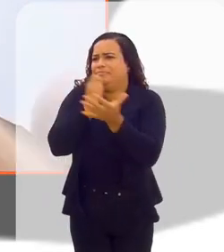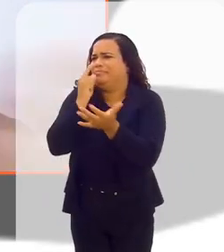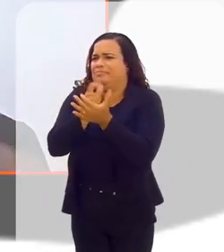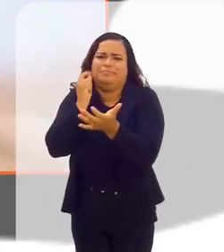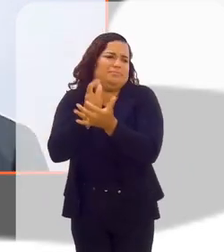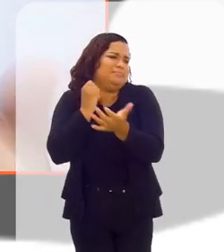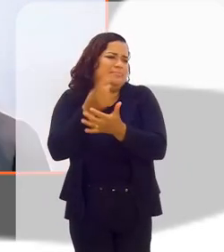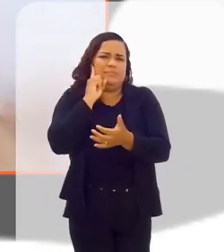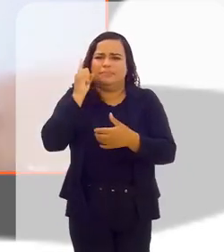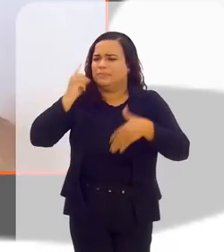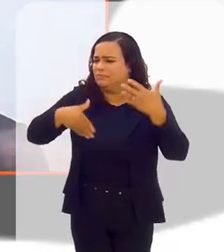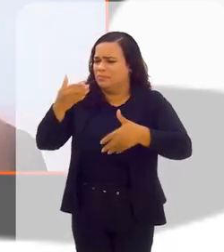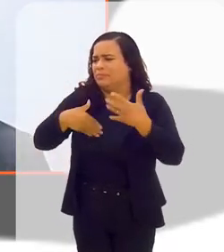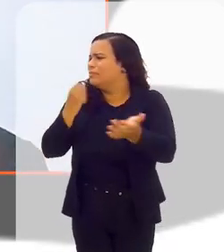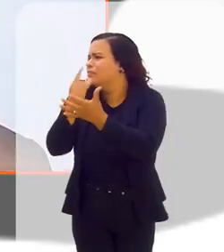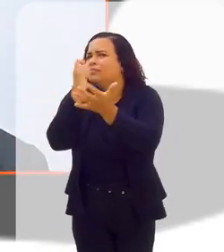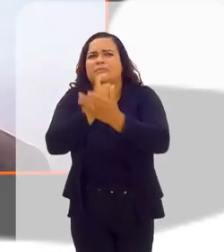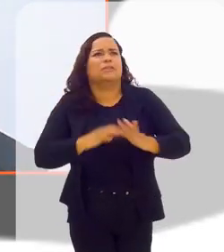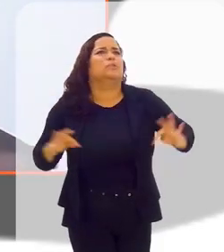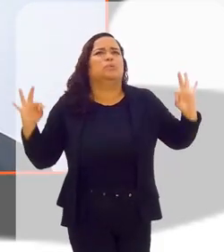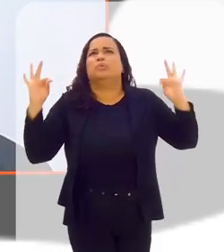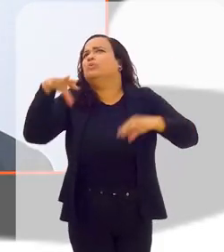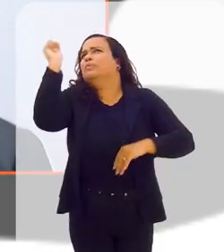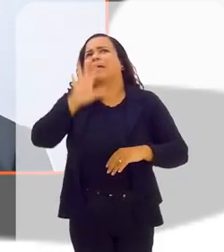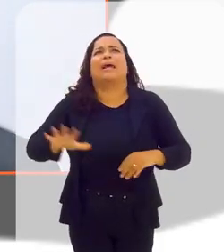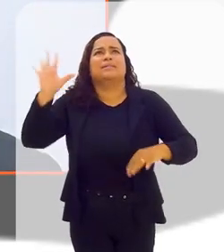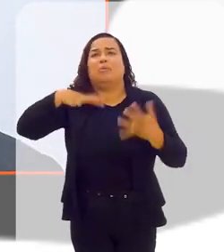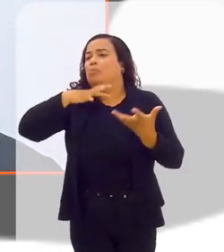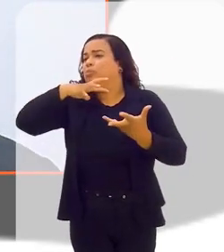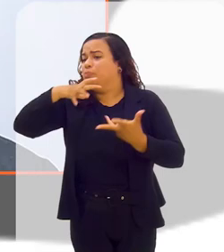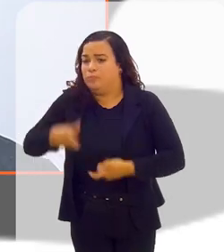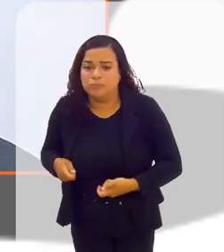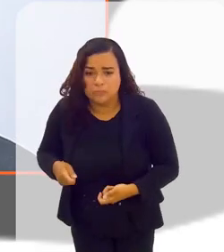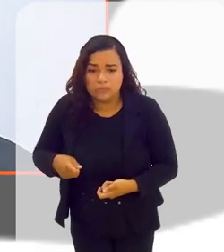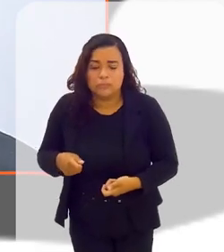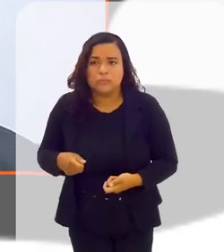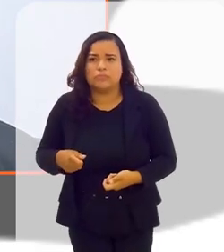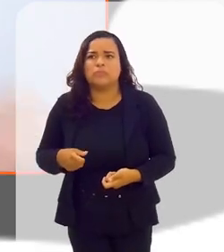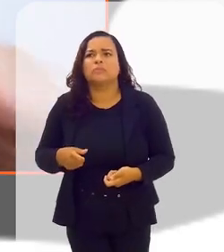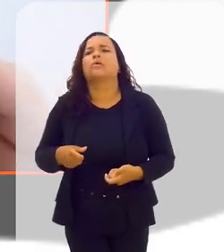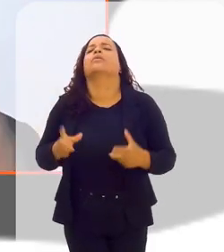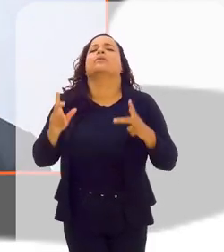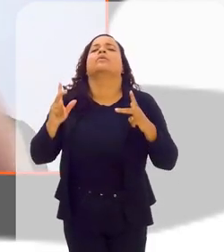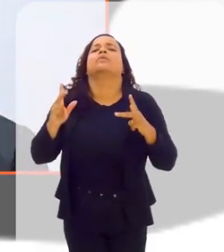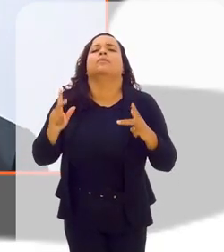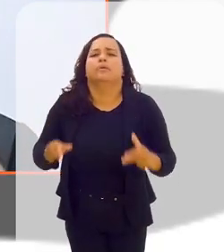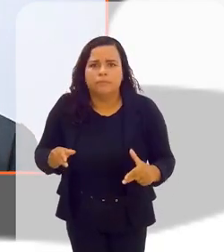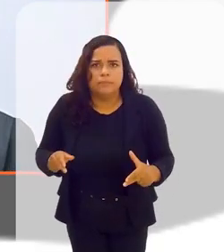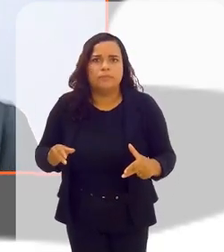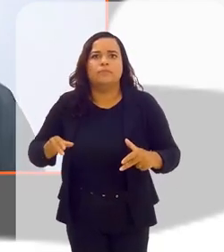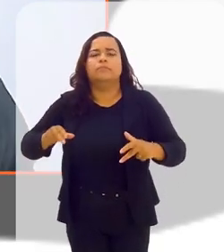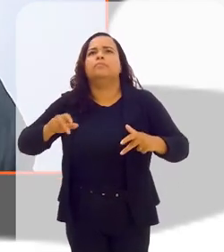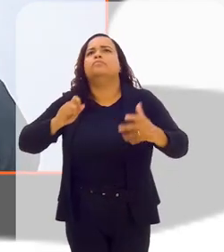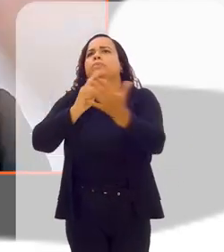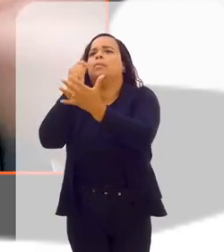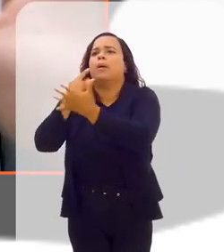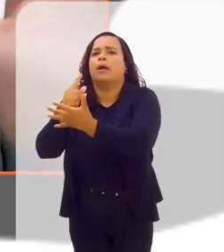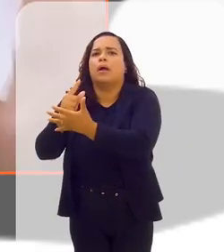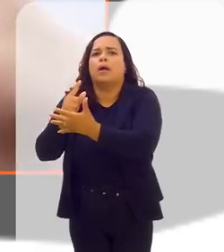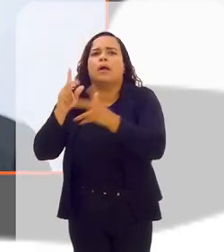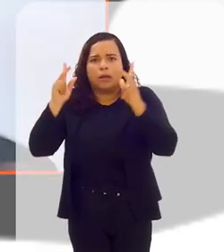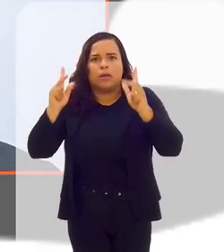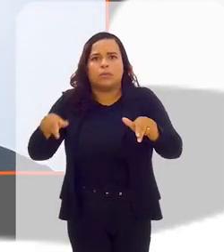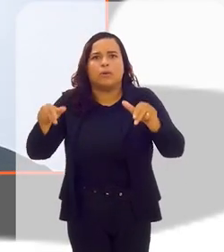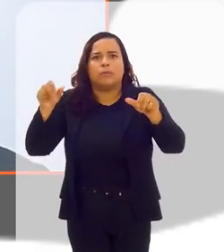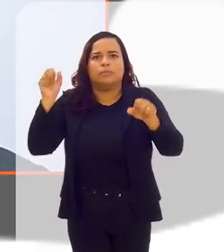começou a ser consumido todos os estoques que existiam no Brasil e no planeta, do mesmo modo que teve aquele boom,